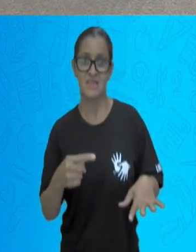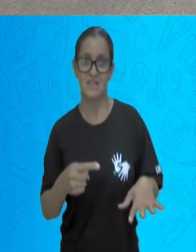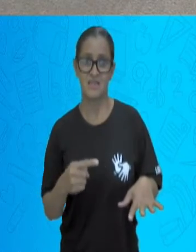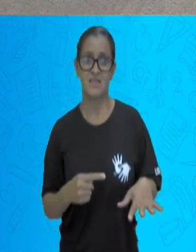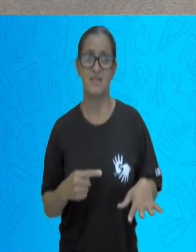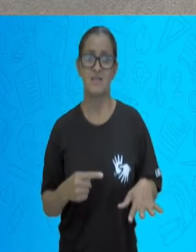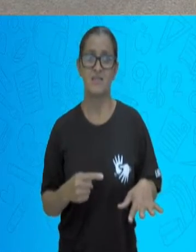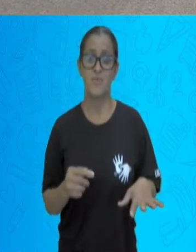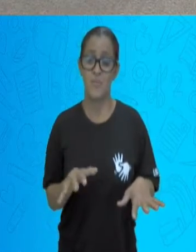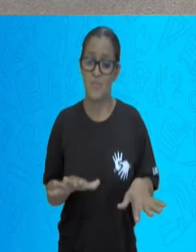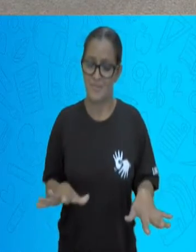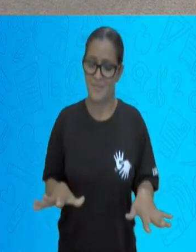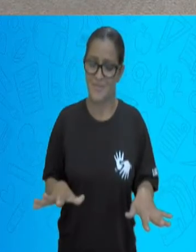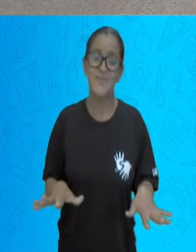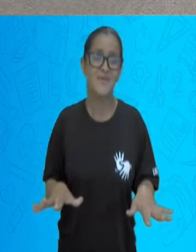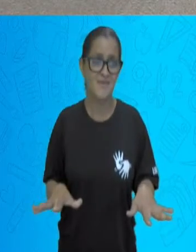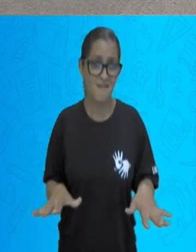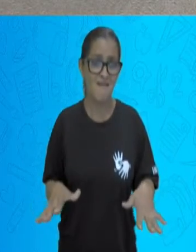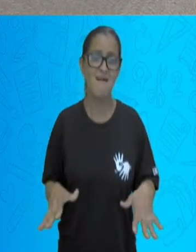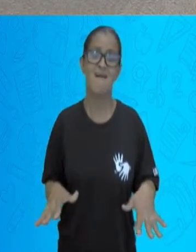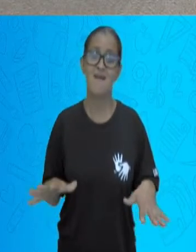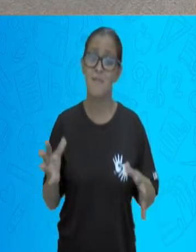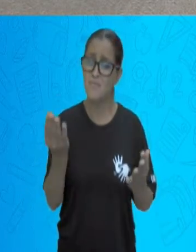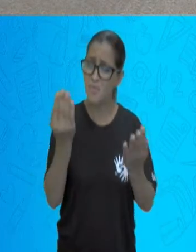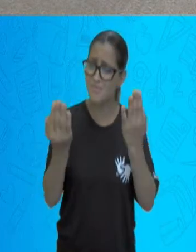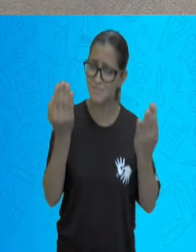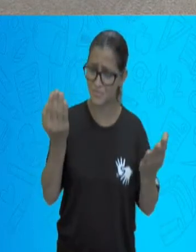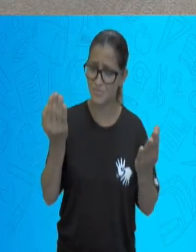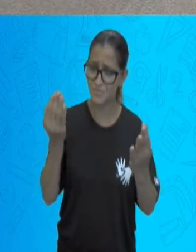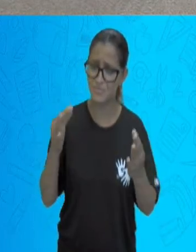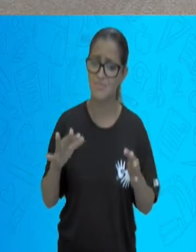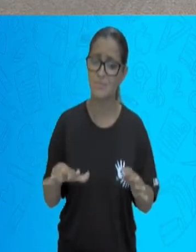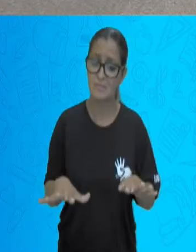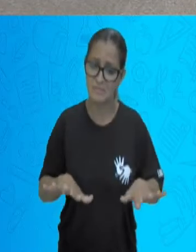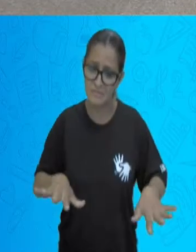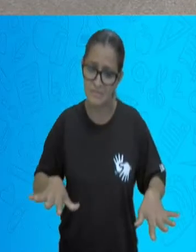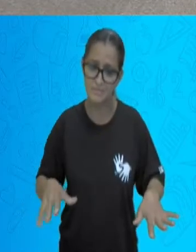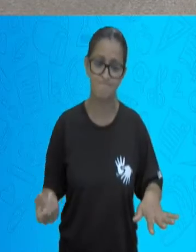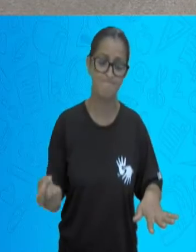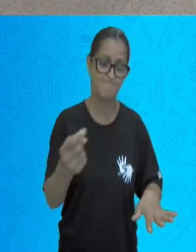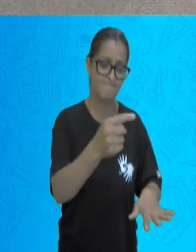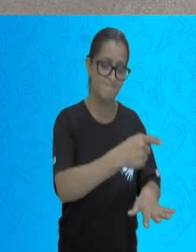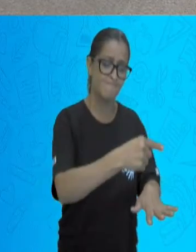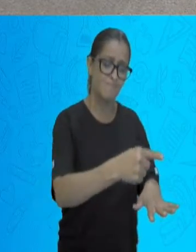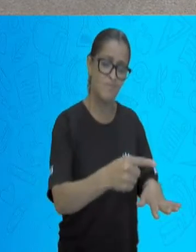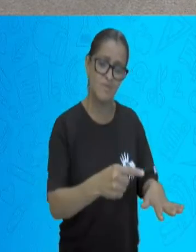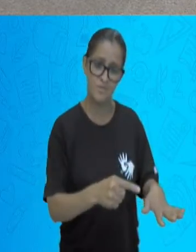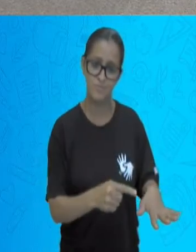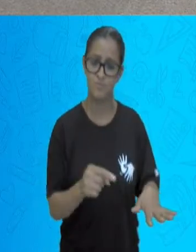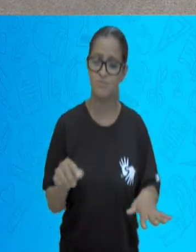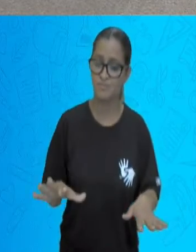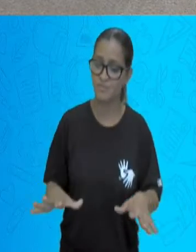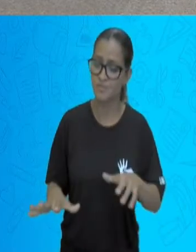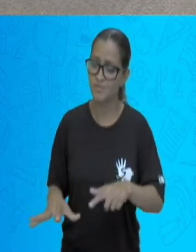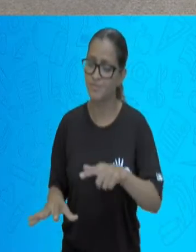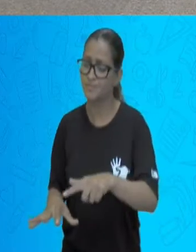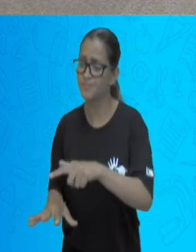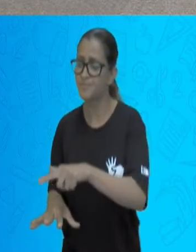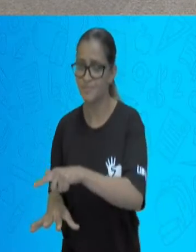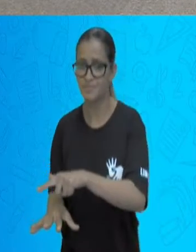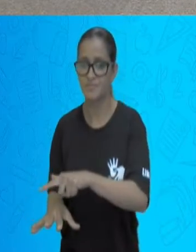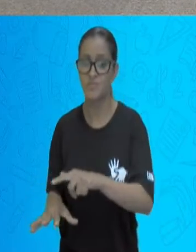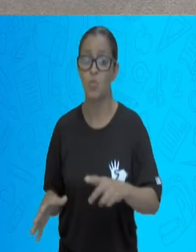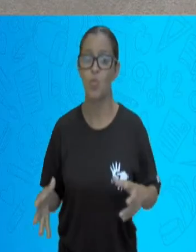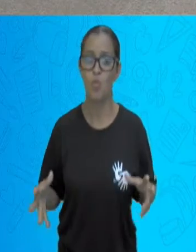se ramificar, ele vai se dividir em outras partes chamadas